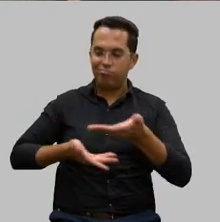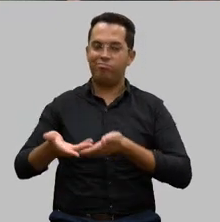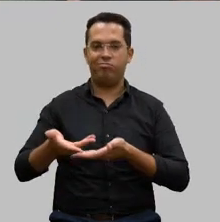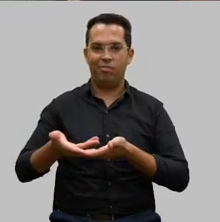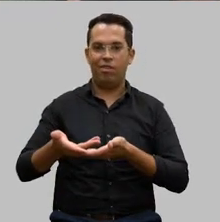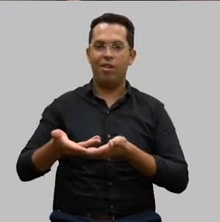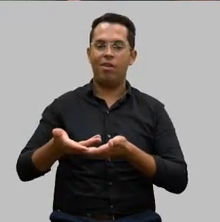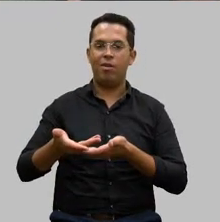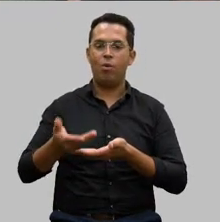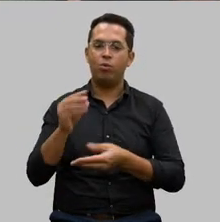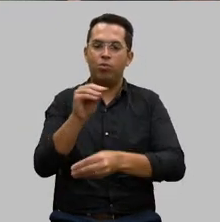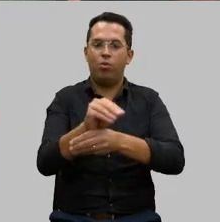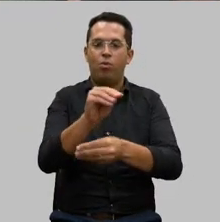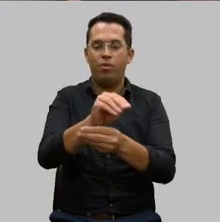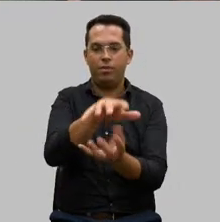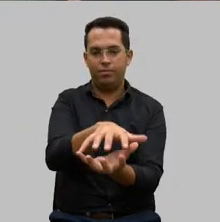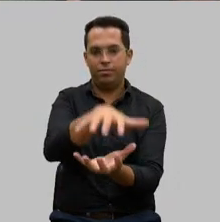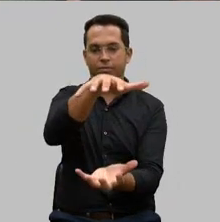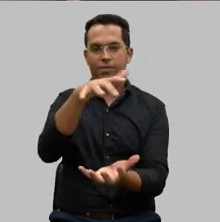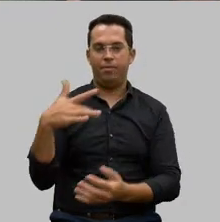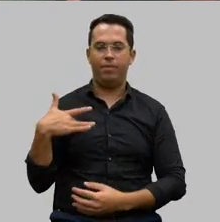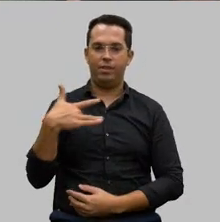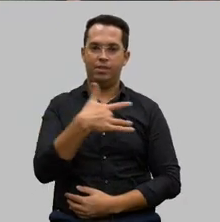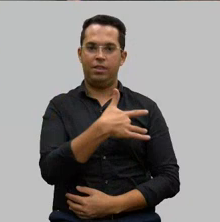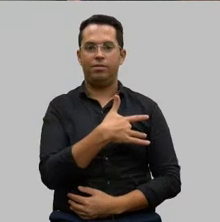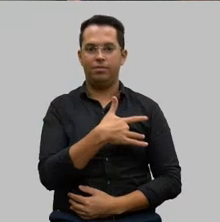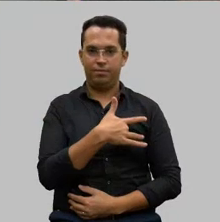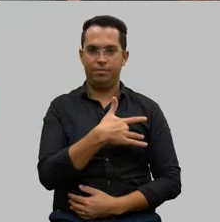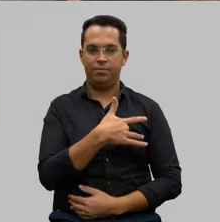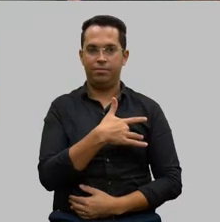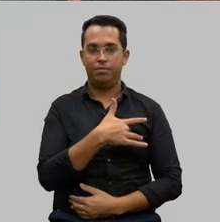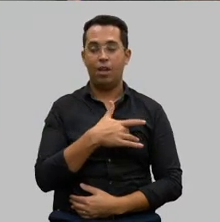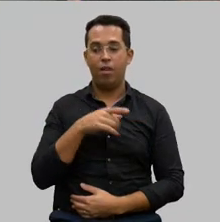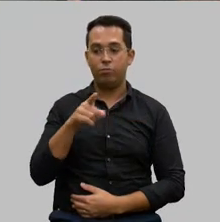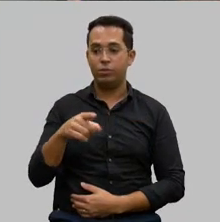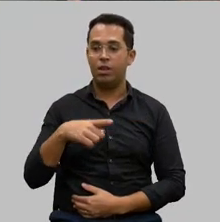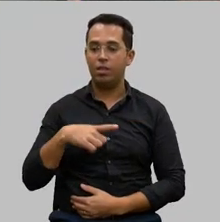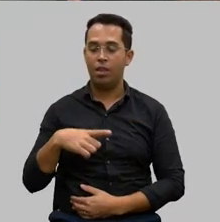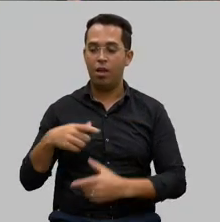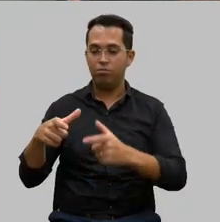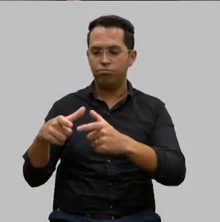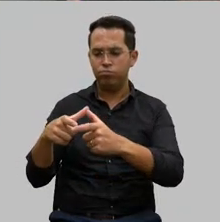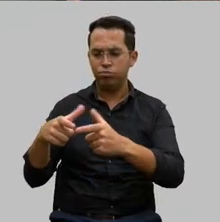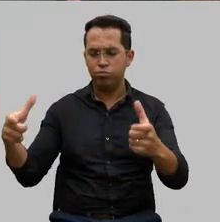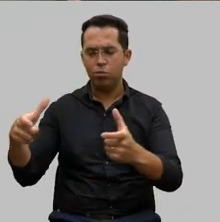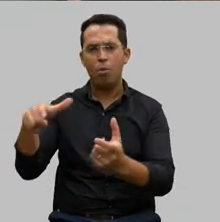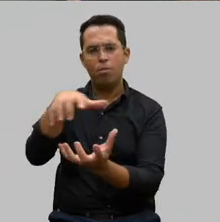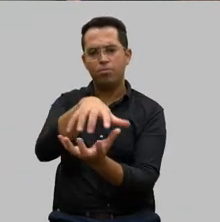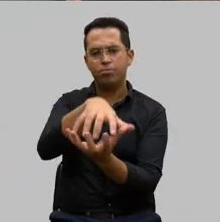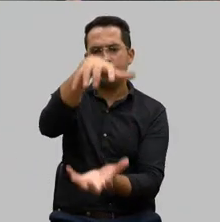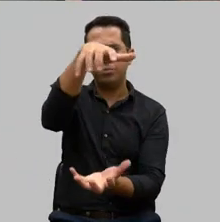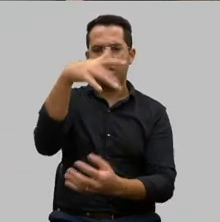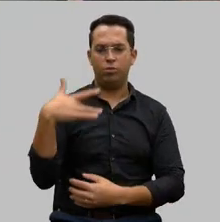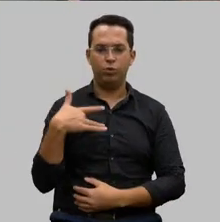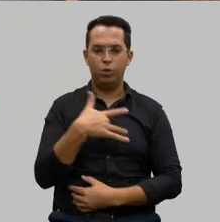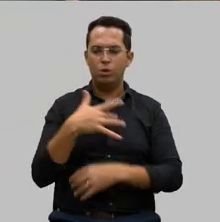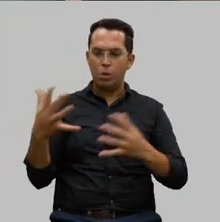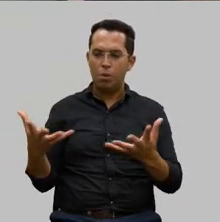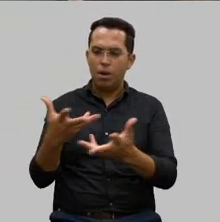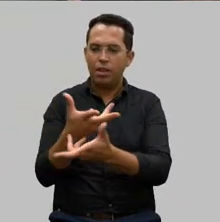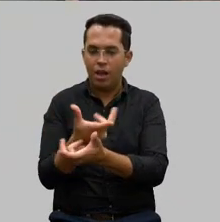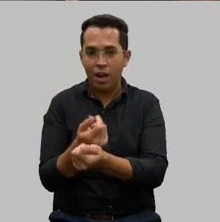idosos é muito grande e tá aumentando então se você tem uma população de idosos com a qualidade de vida você enxuga o sistema do